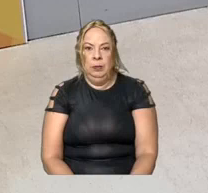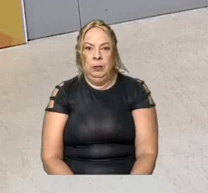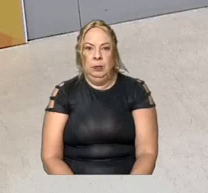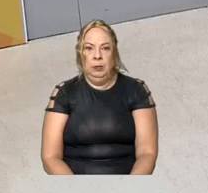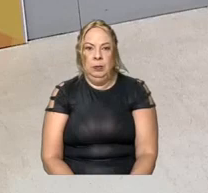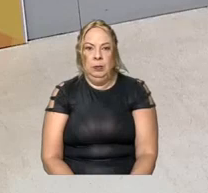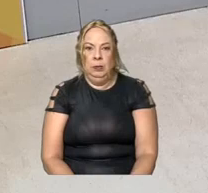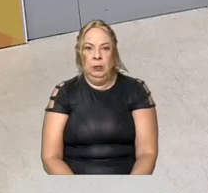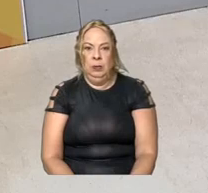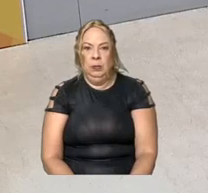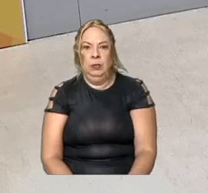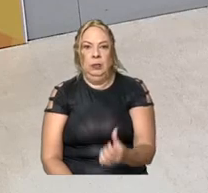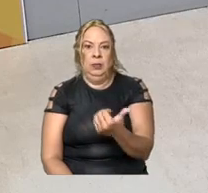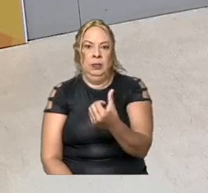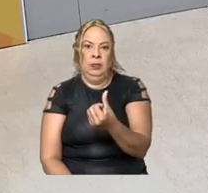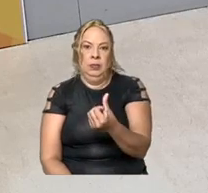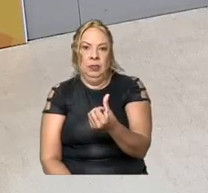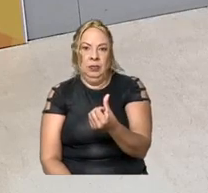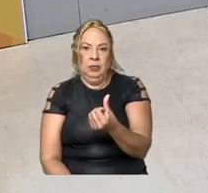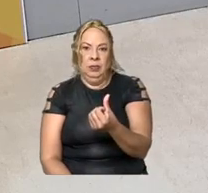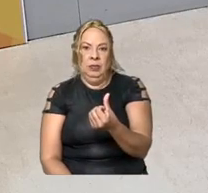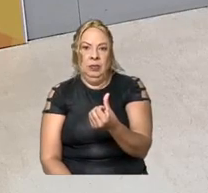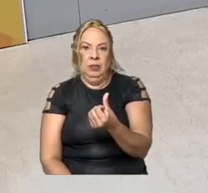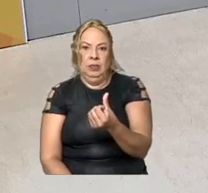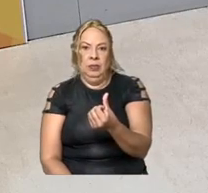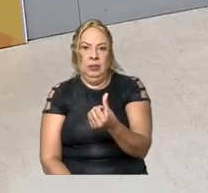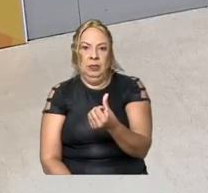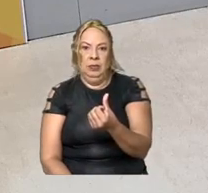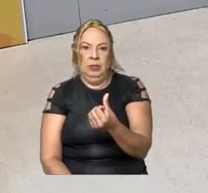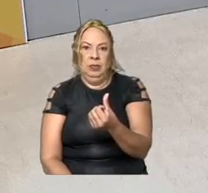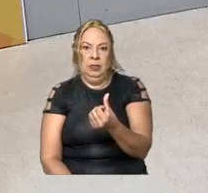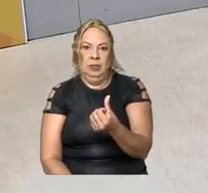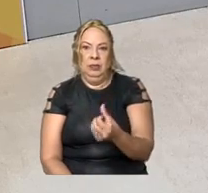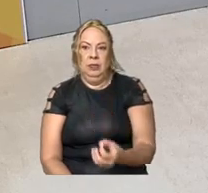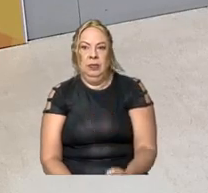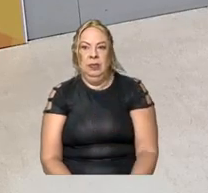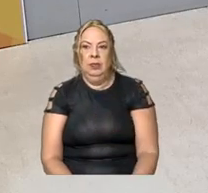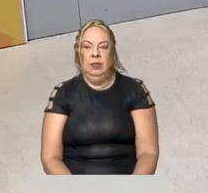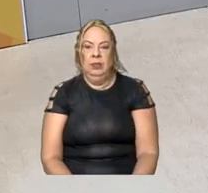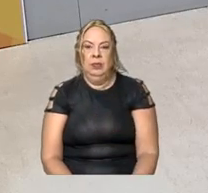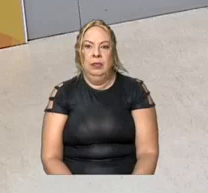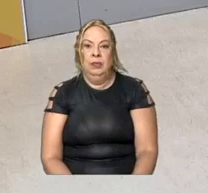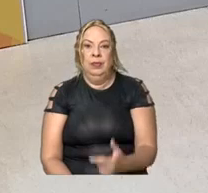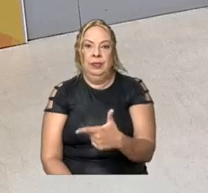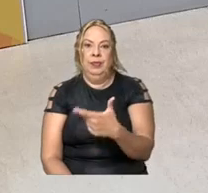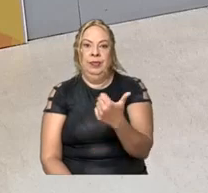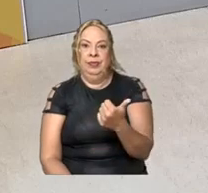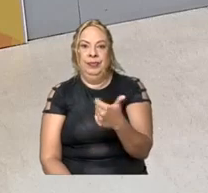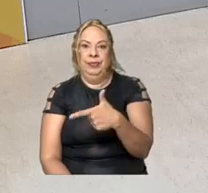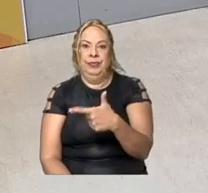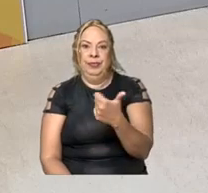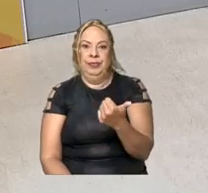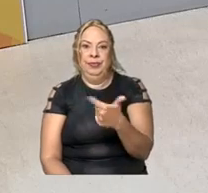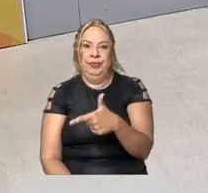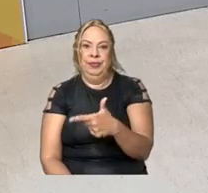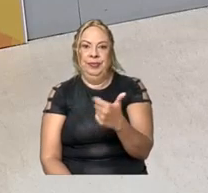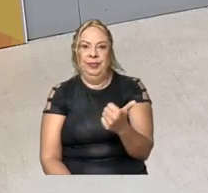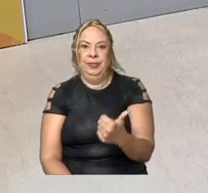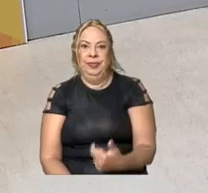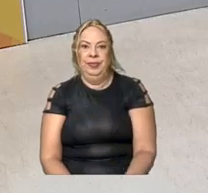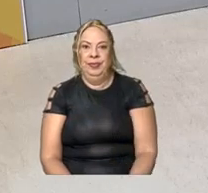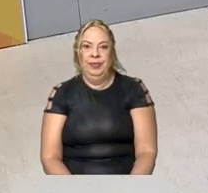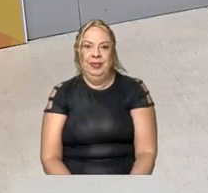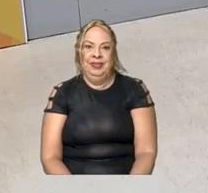6, meia dúzia, 6, meia dúzia. Subiu 6, sobe 21 também, 21